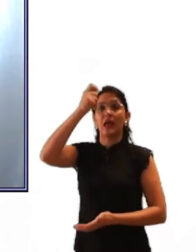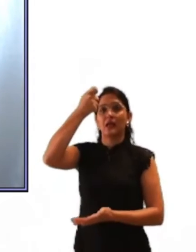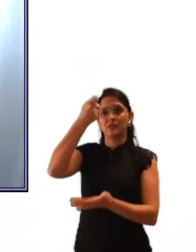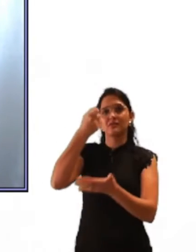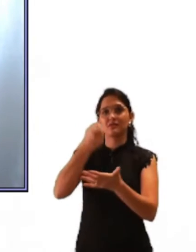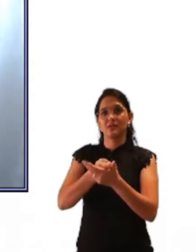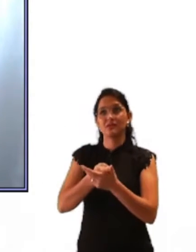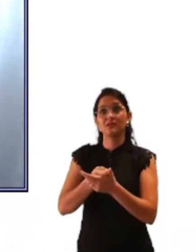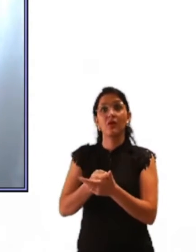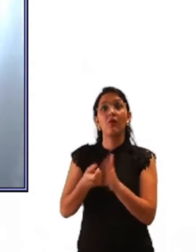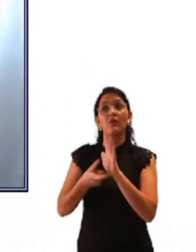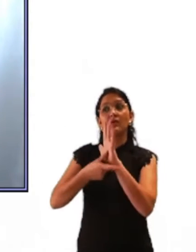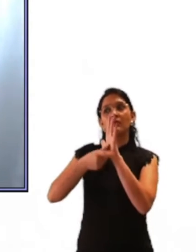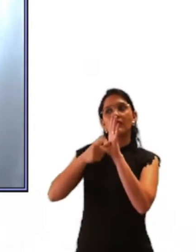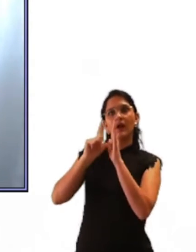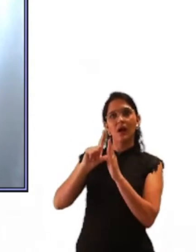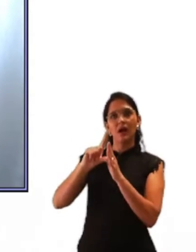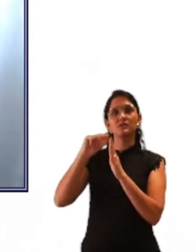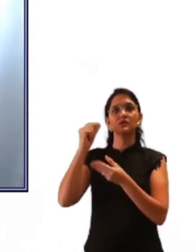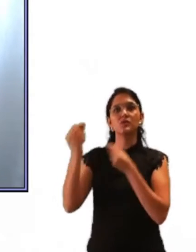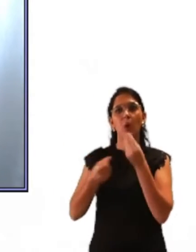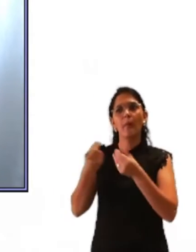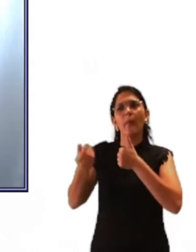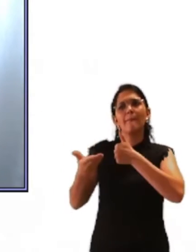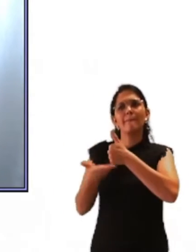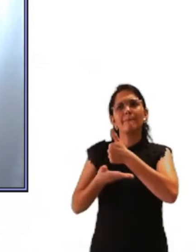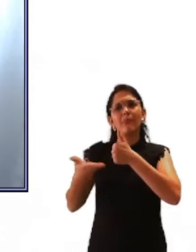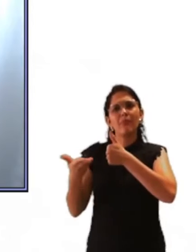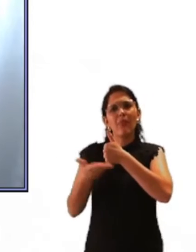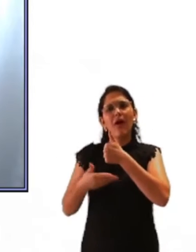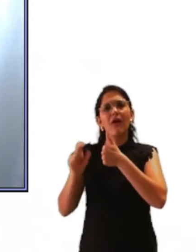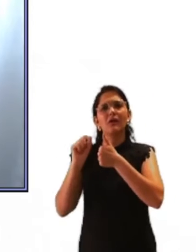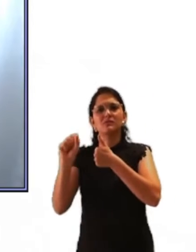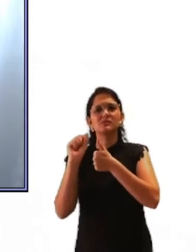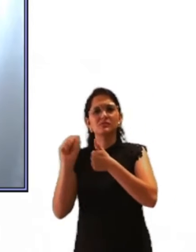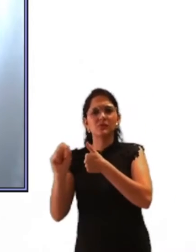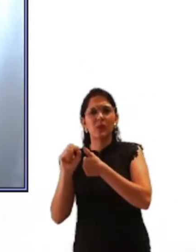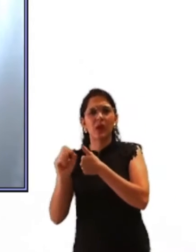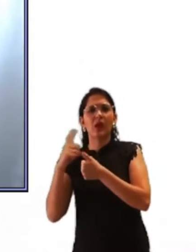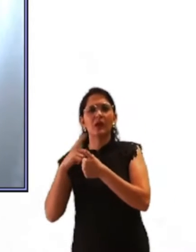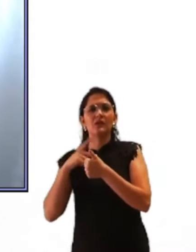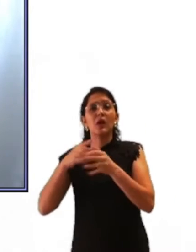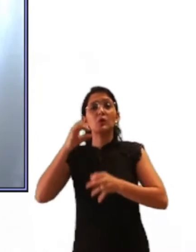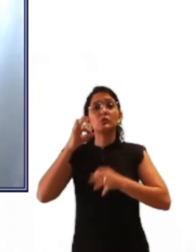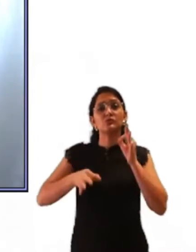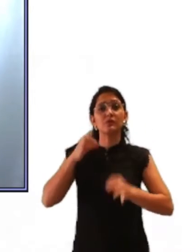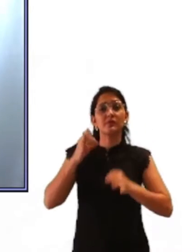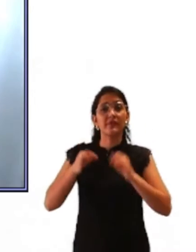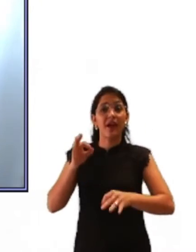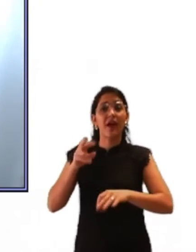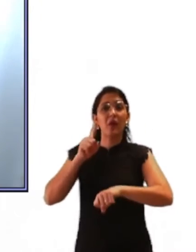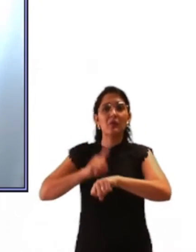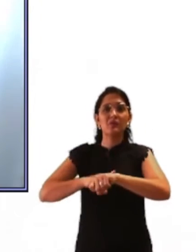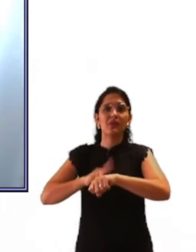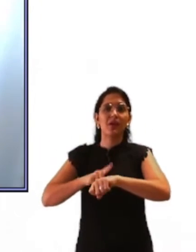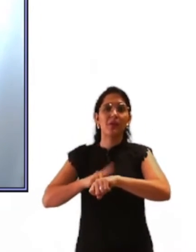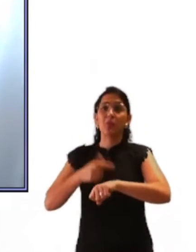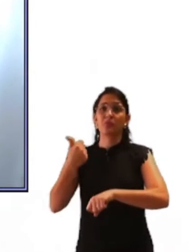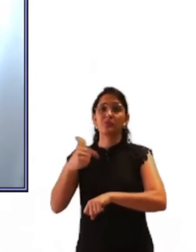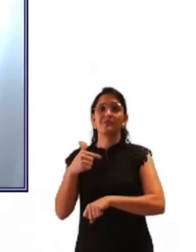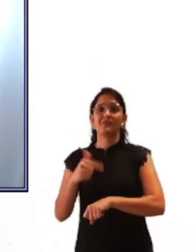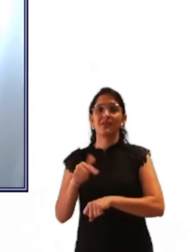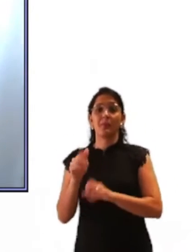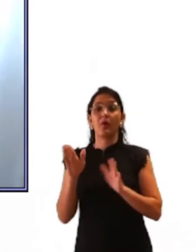produção antecipada deve ser concretamente fundamentada, não a justificando unicamente o mero decurso do tempo.